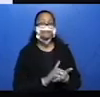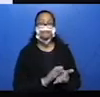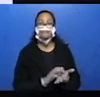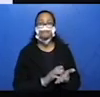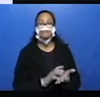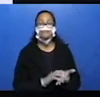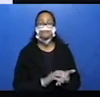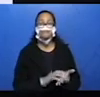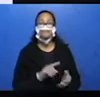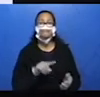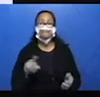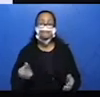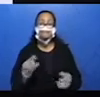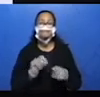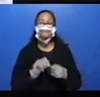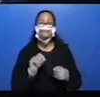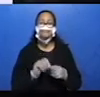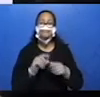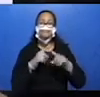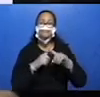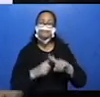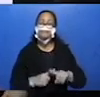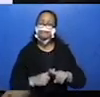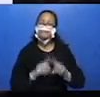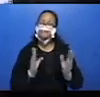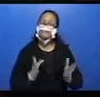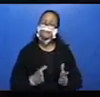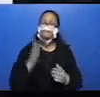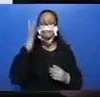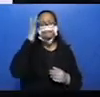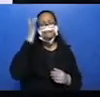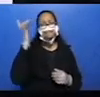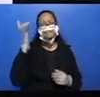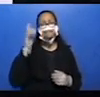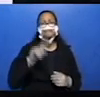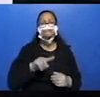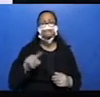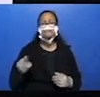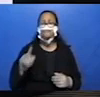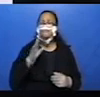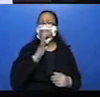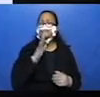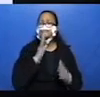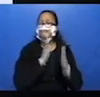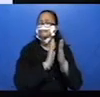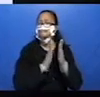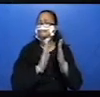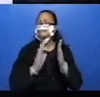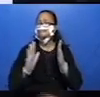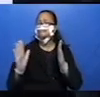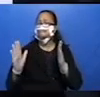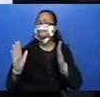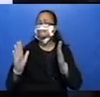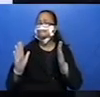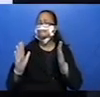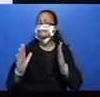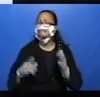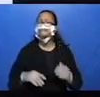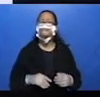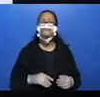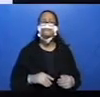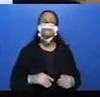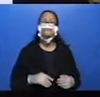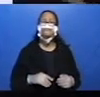vão resolver essas multiplicações que agora ficou fácil, porque agora vocês já conhecem as regularidades. O primeiro a gente resolve sempre